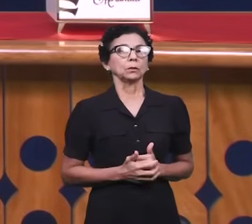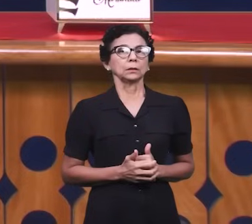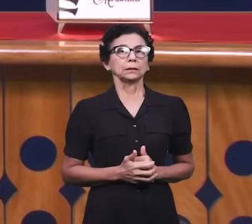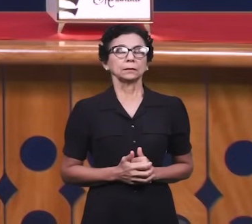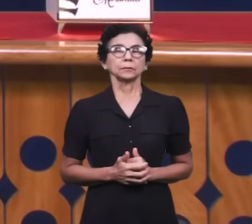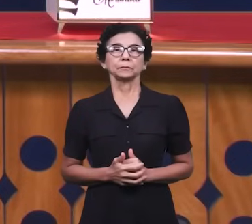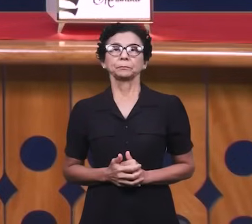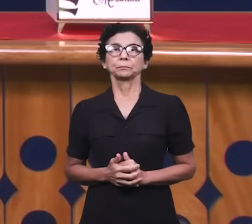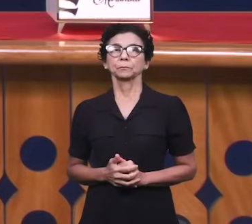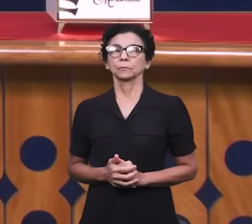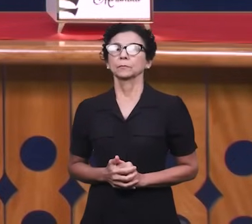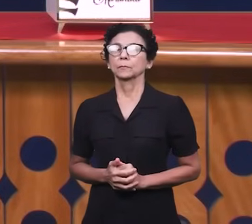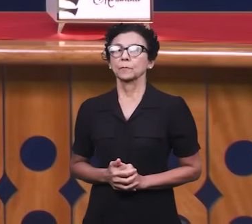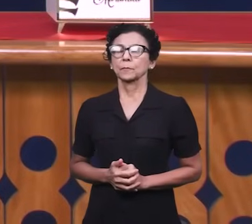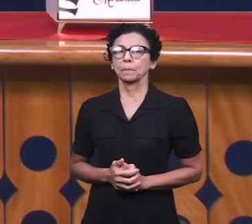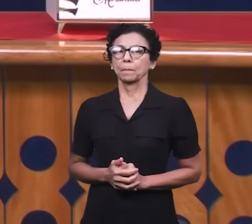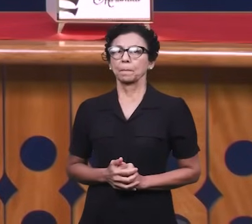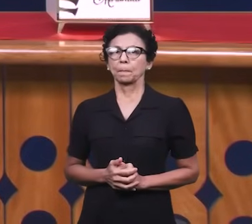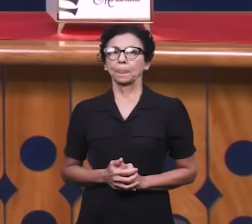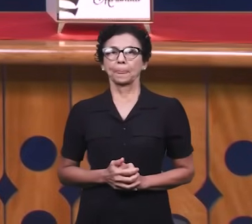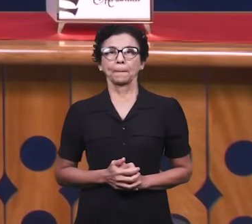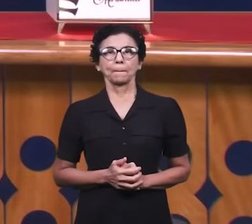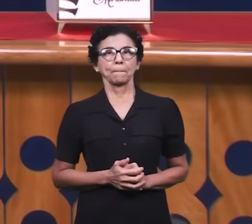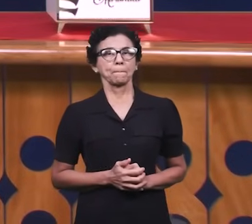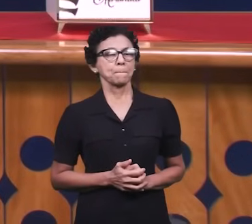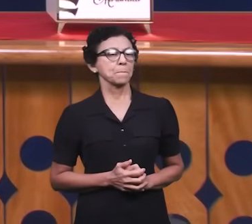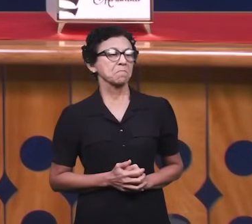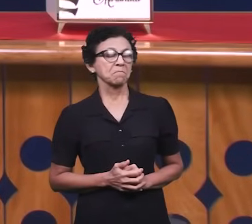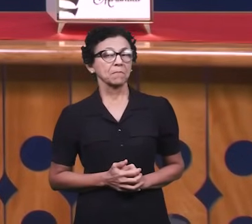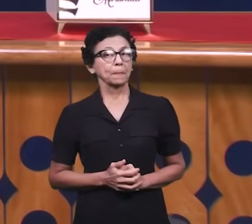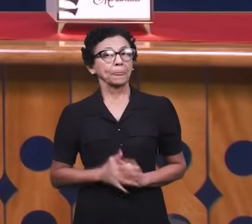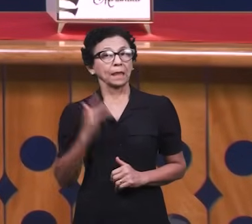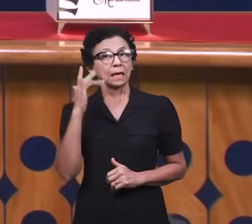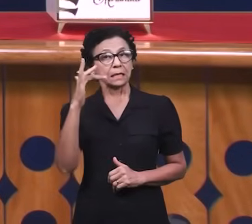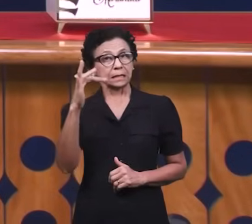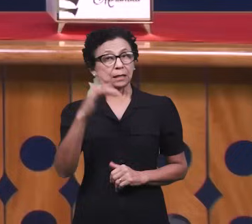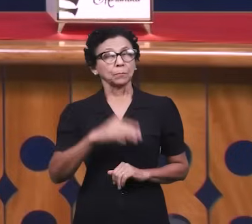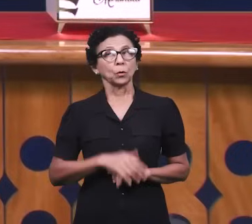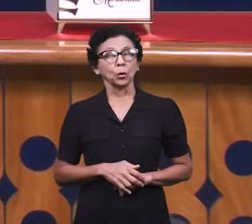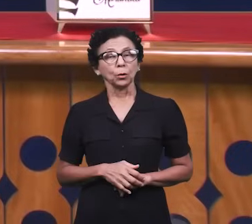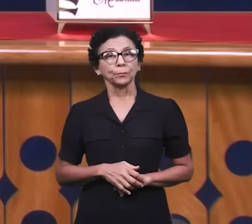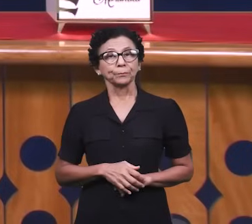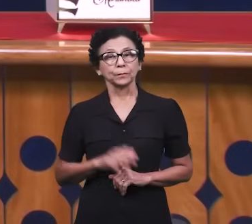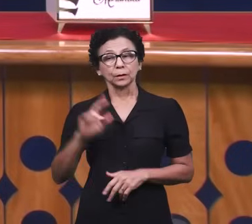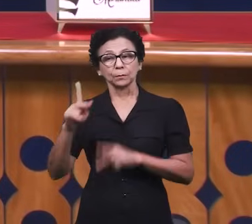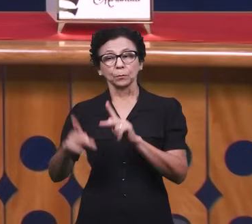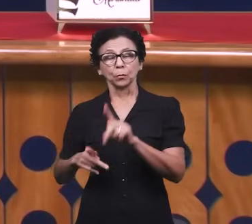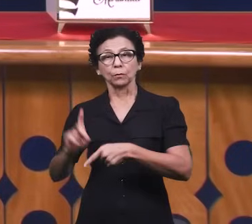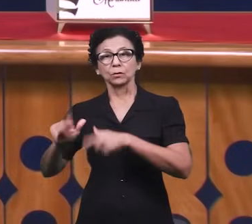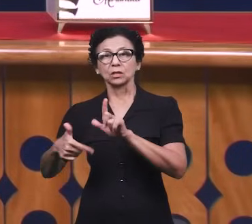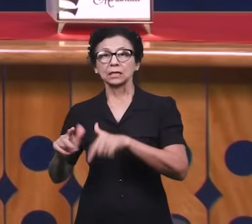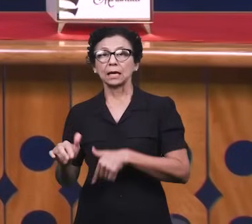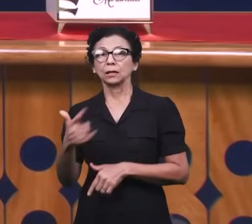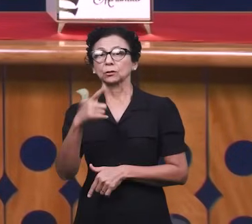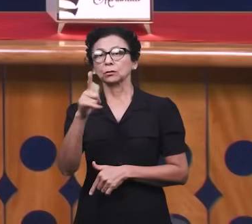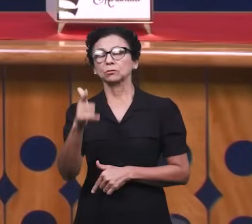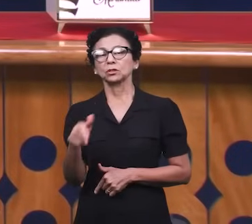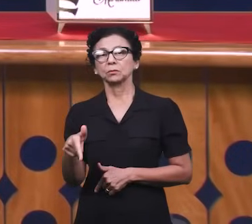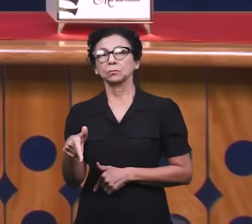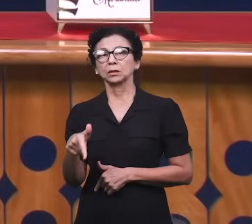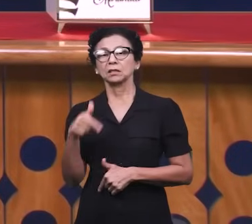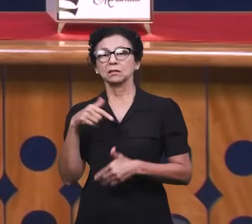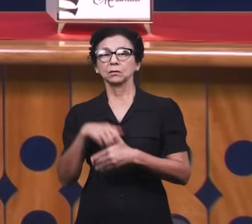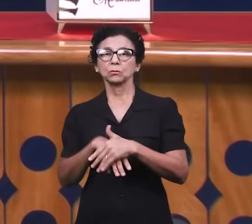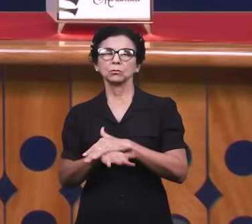o Senhor, nosso Deus, não encontrou em Israel, que se acostumou com a arca, se acostumou com